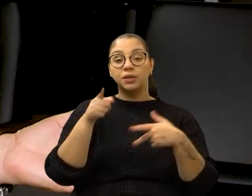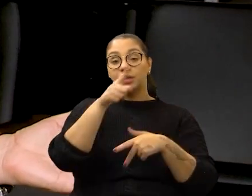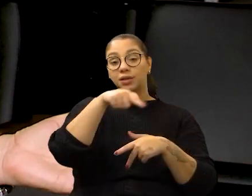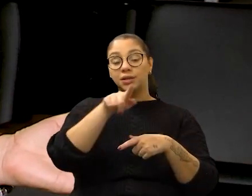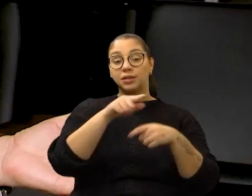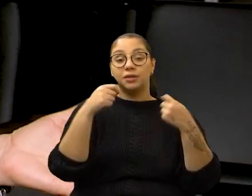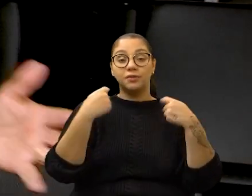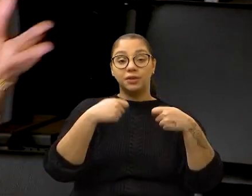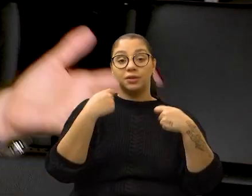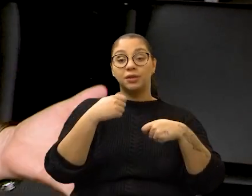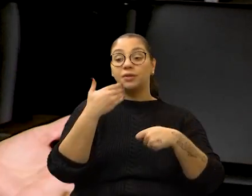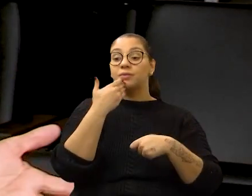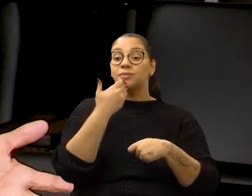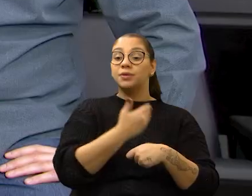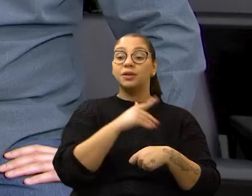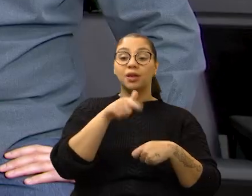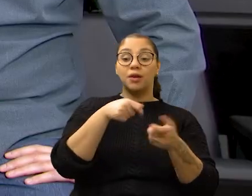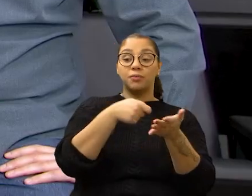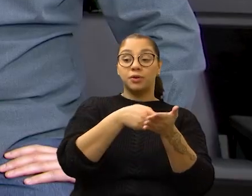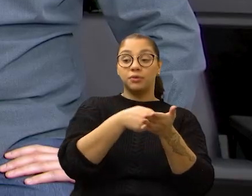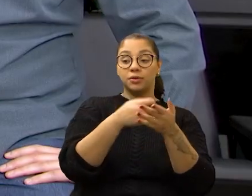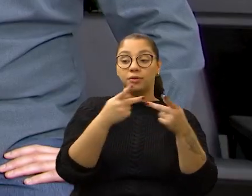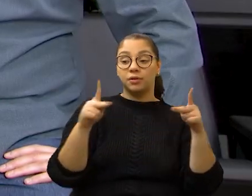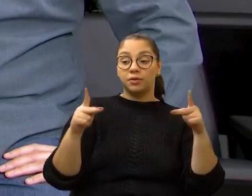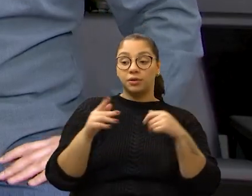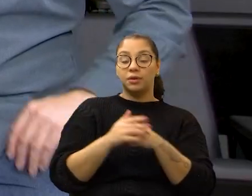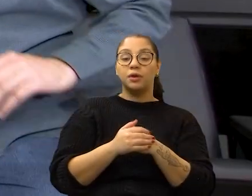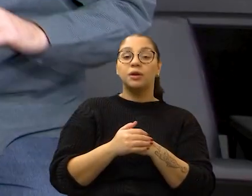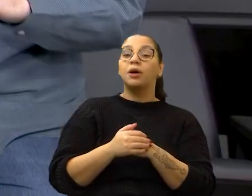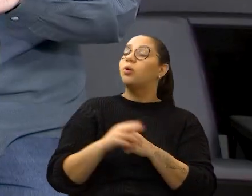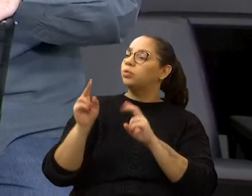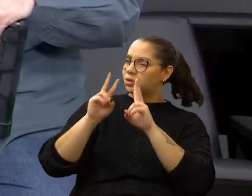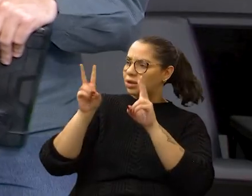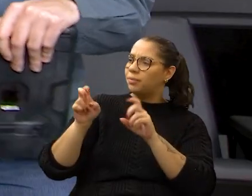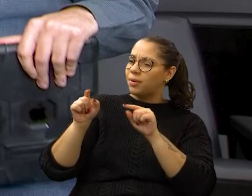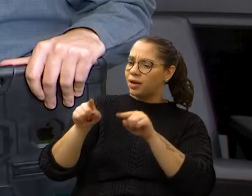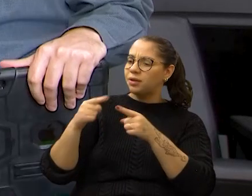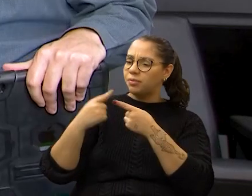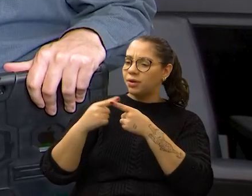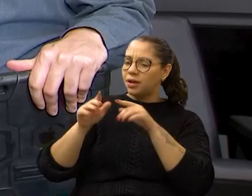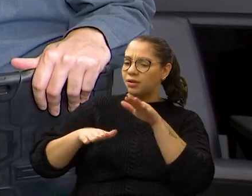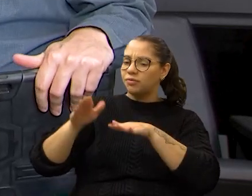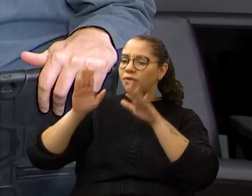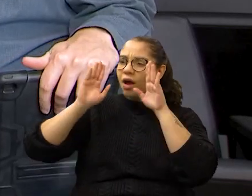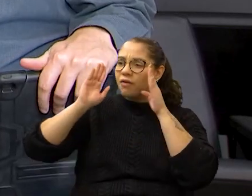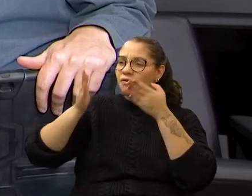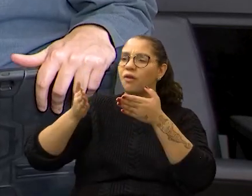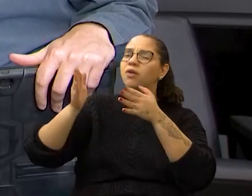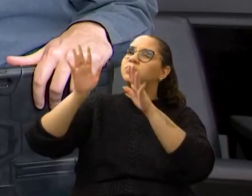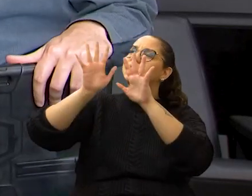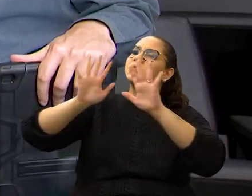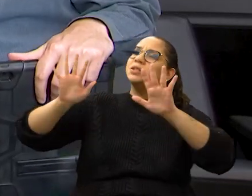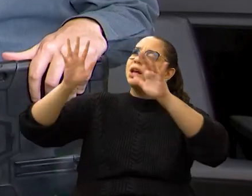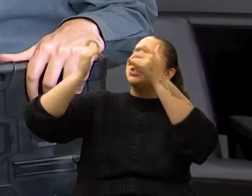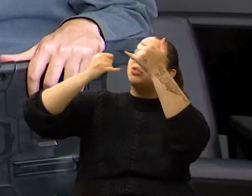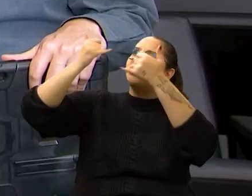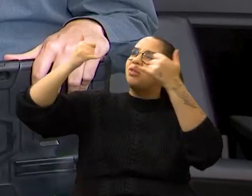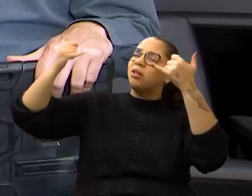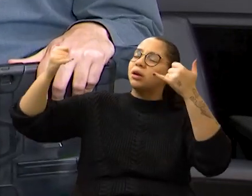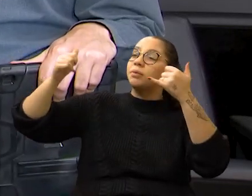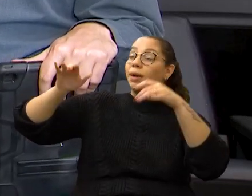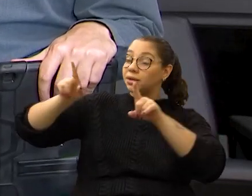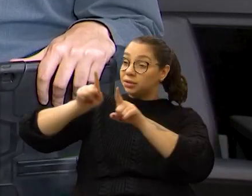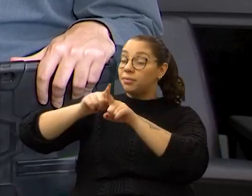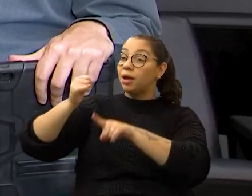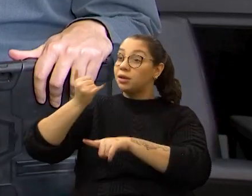deveriam fazer sem que fosse pedido, porque eles sabem que é obrigação deles. E acho que o assunto é esse, né? Porque muitas vezes a gente foca muito na estética de tirar,